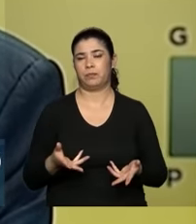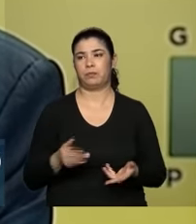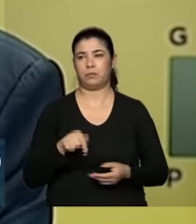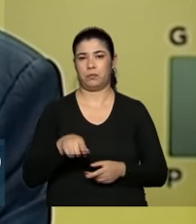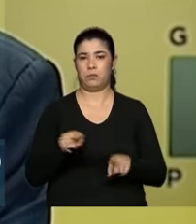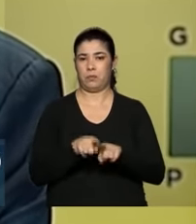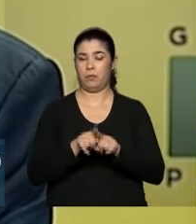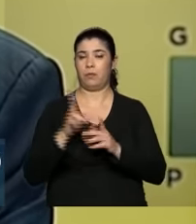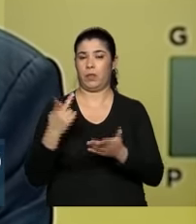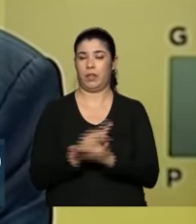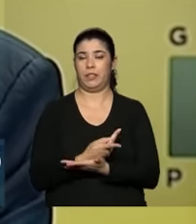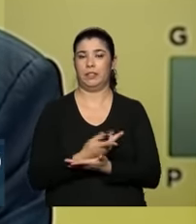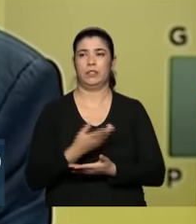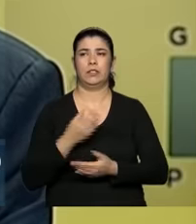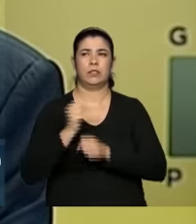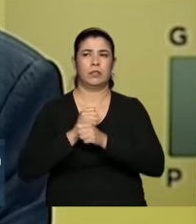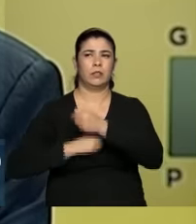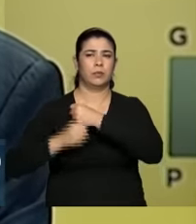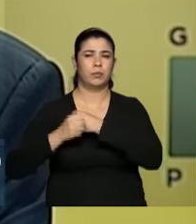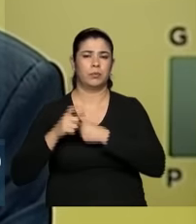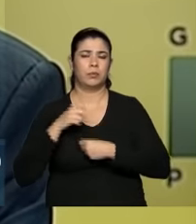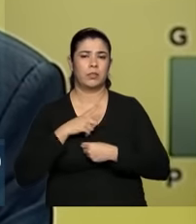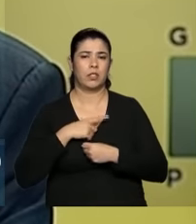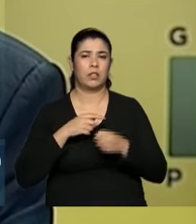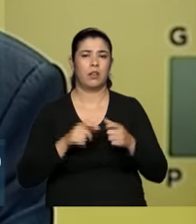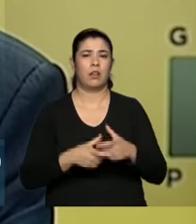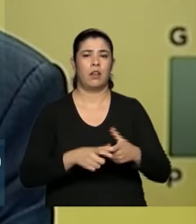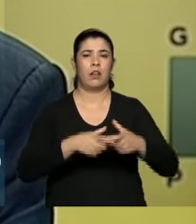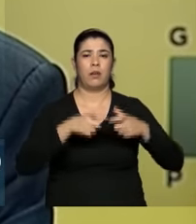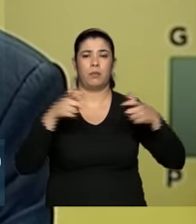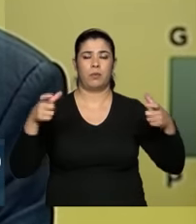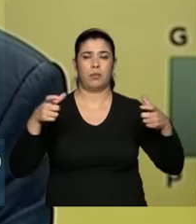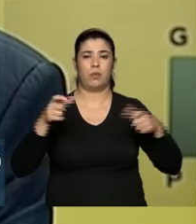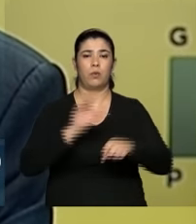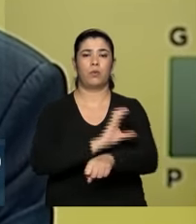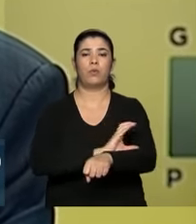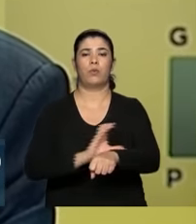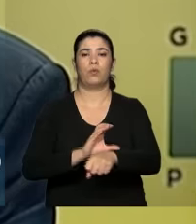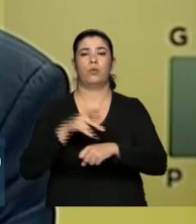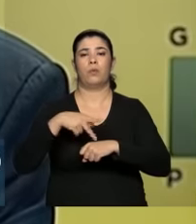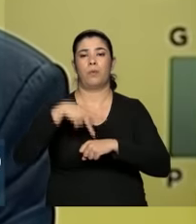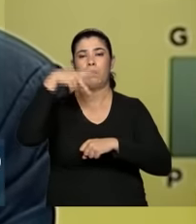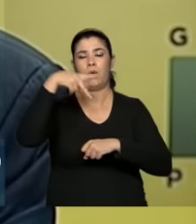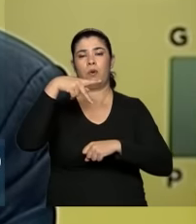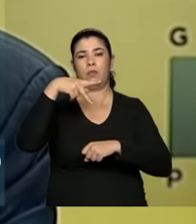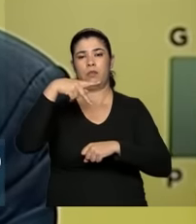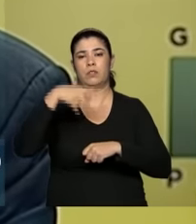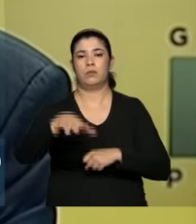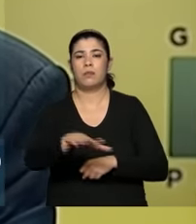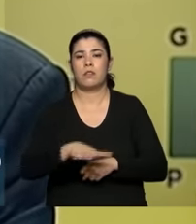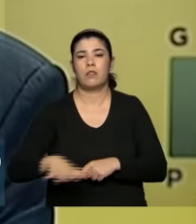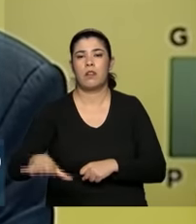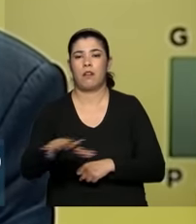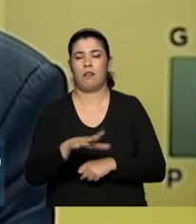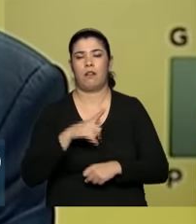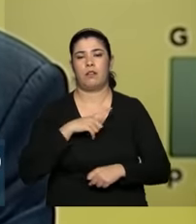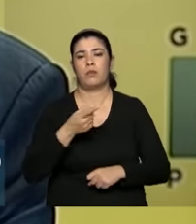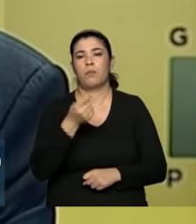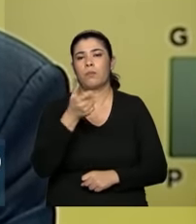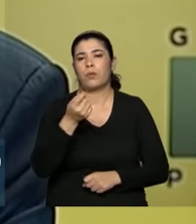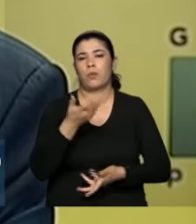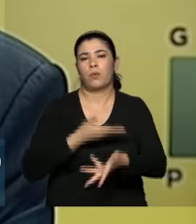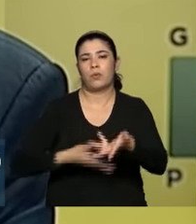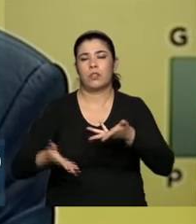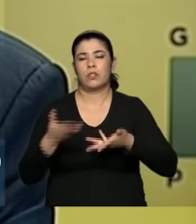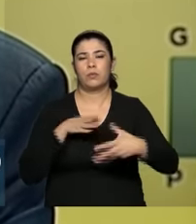experiência interessante, que era a expansão da pós-graduação para as regiões menos envolvidas do país. E